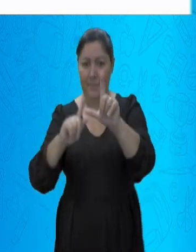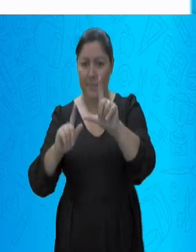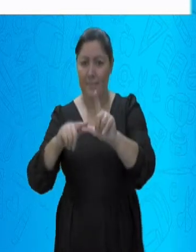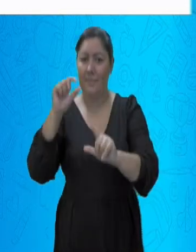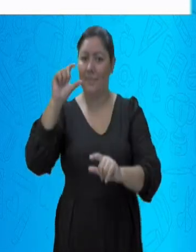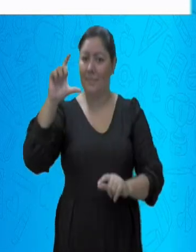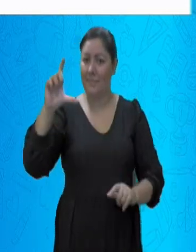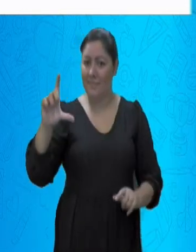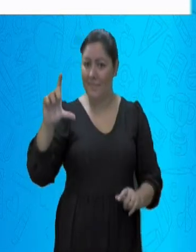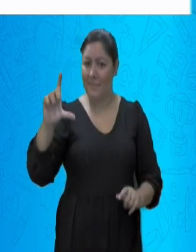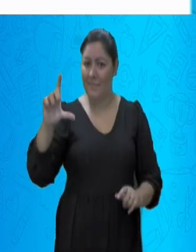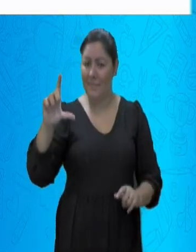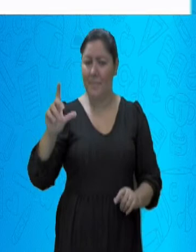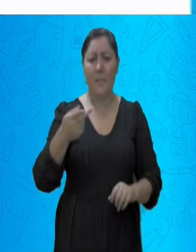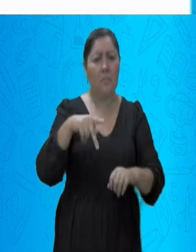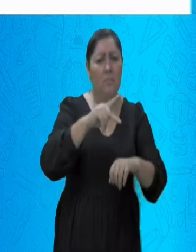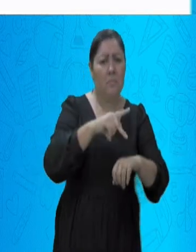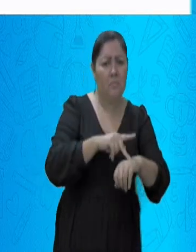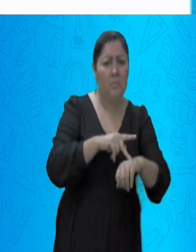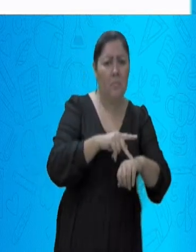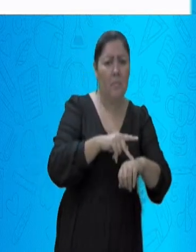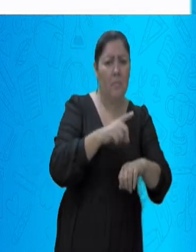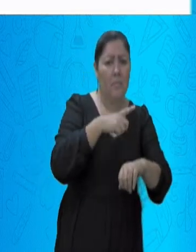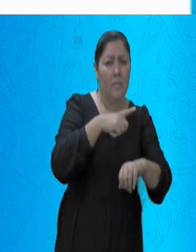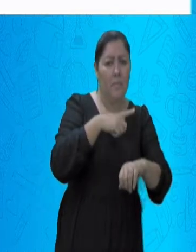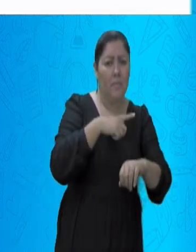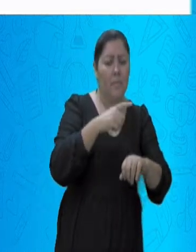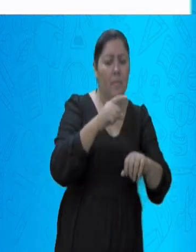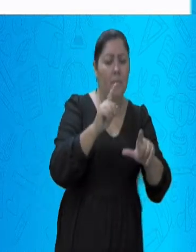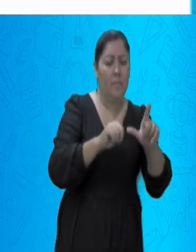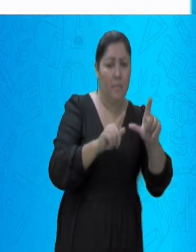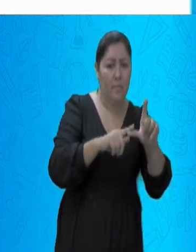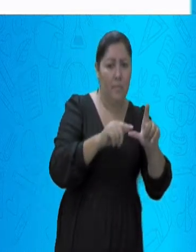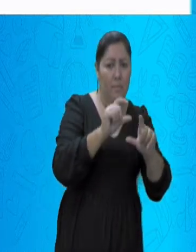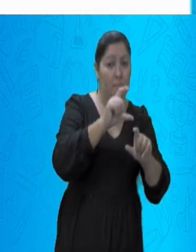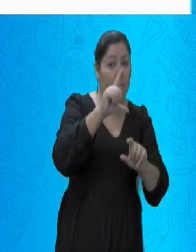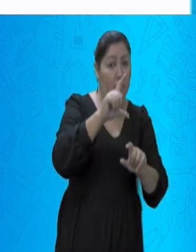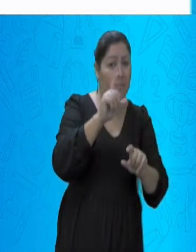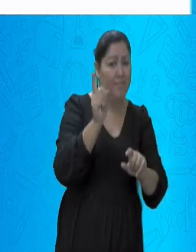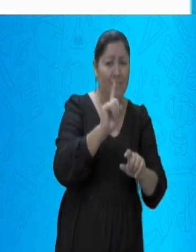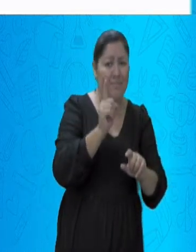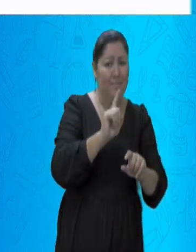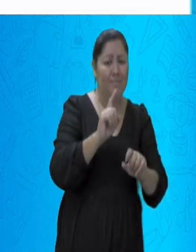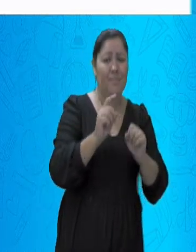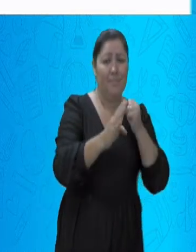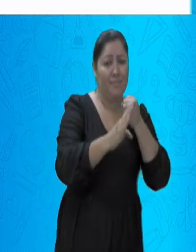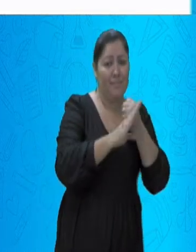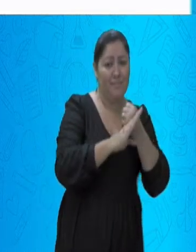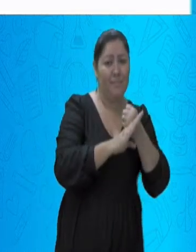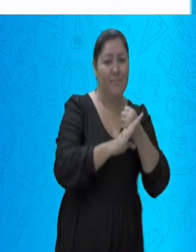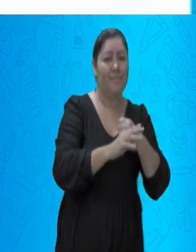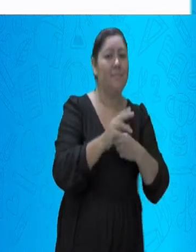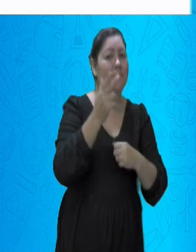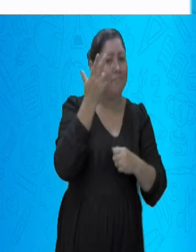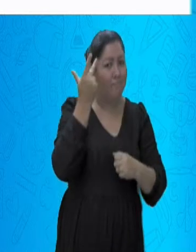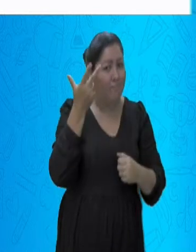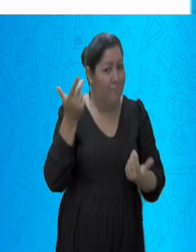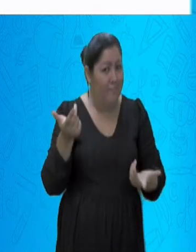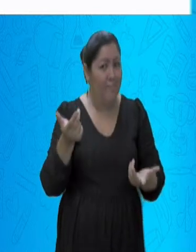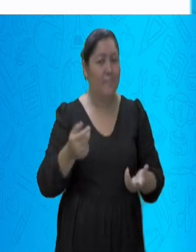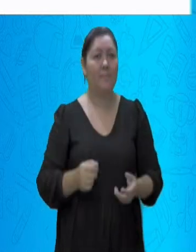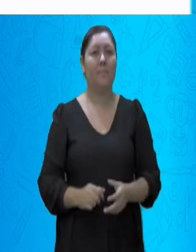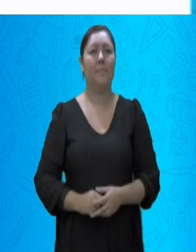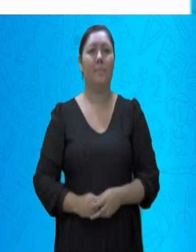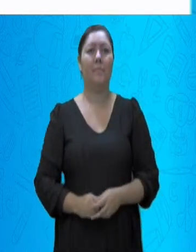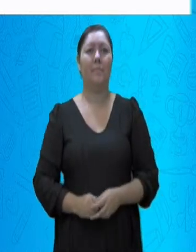está com letra maiúscula? Não. Ele é um substantivo comum, ele é generalizado, ele é usado para todos os outros países. Então, a gente não usa letra